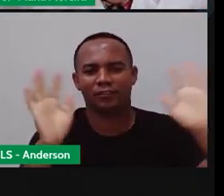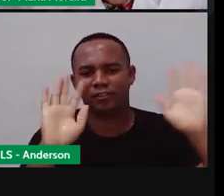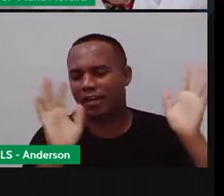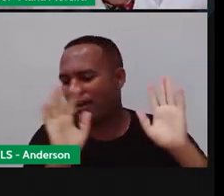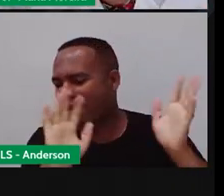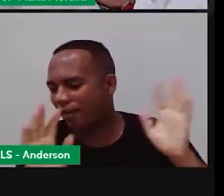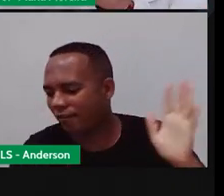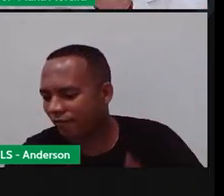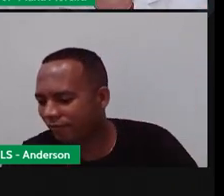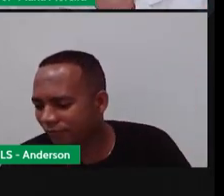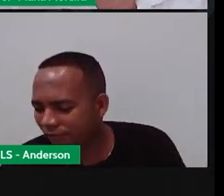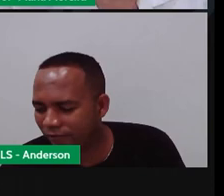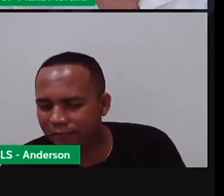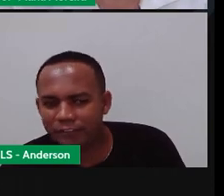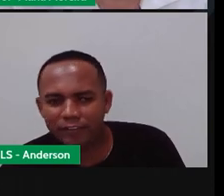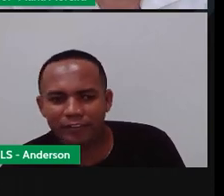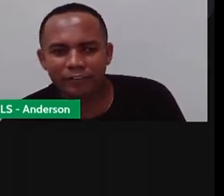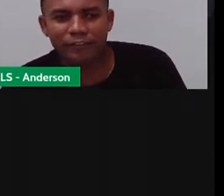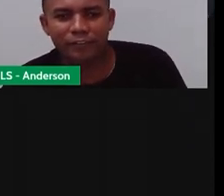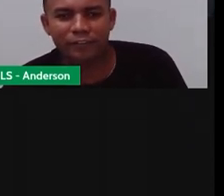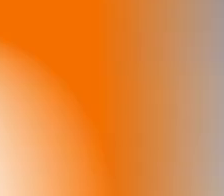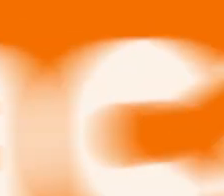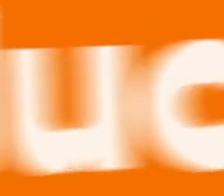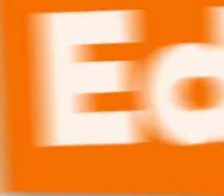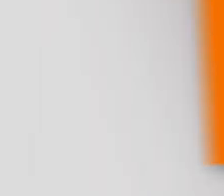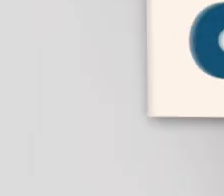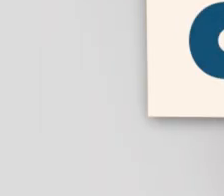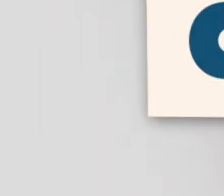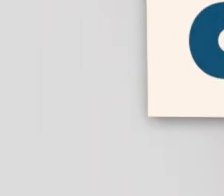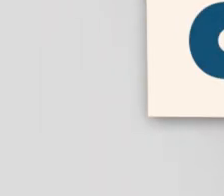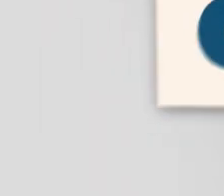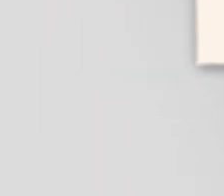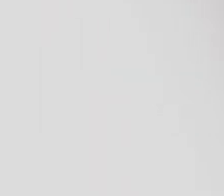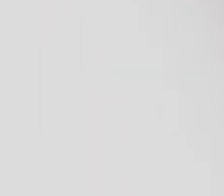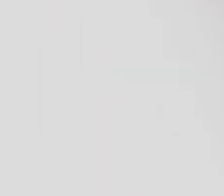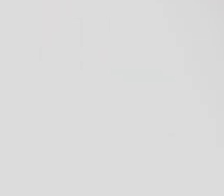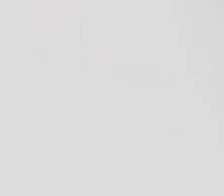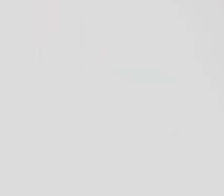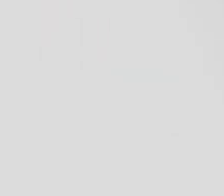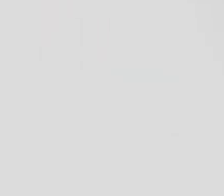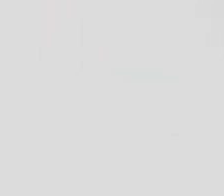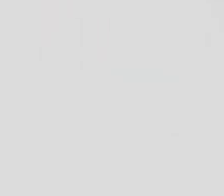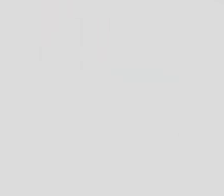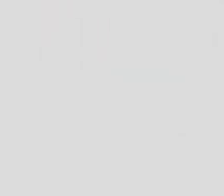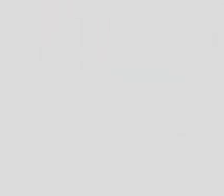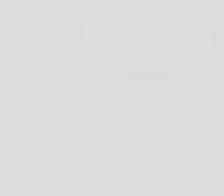um beijo para vocês tchau gente tchau tchau tchau tchau